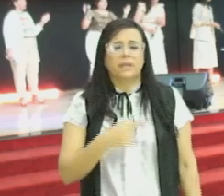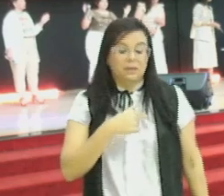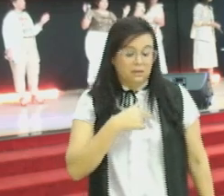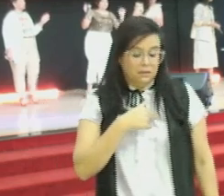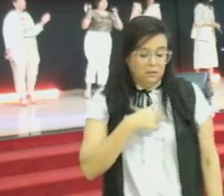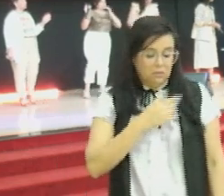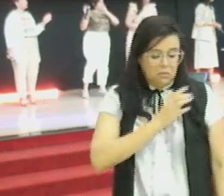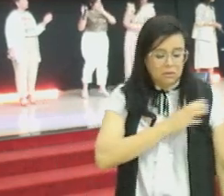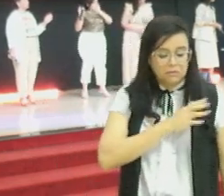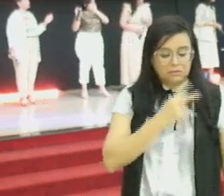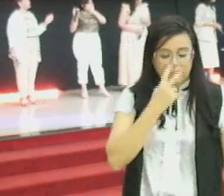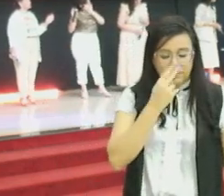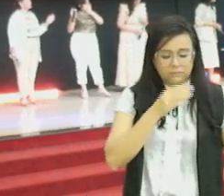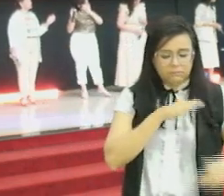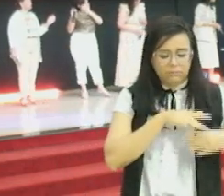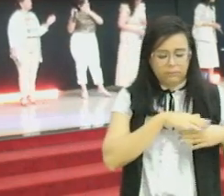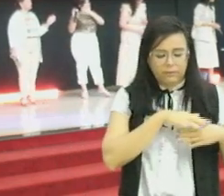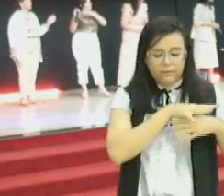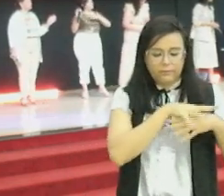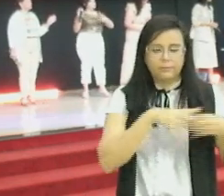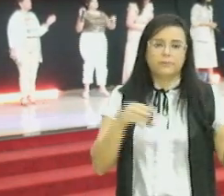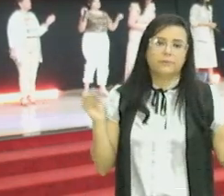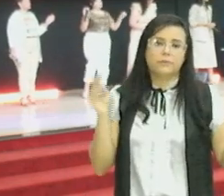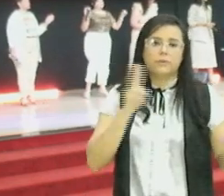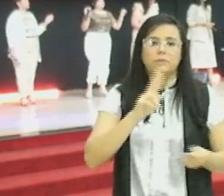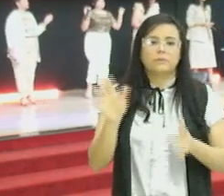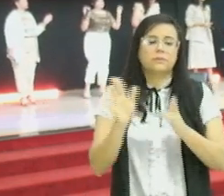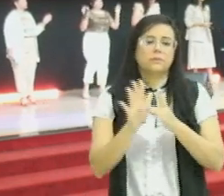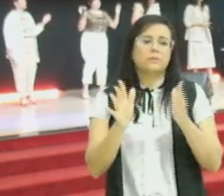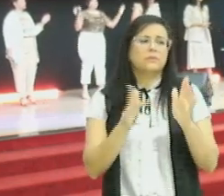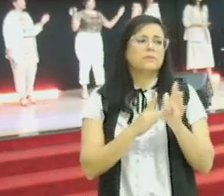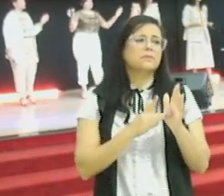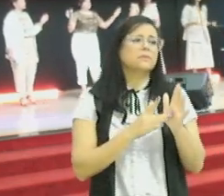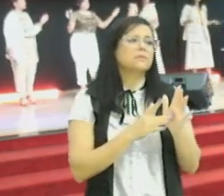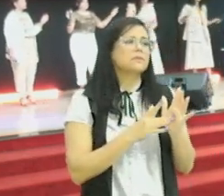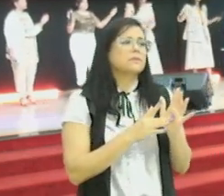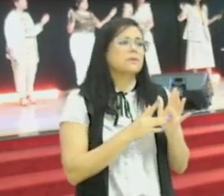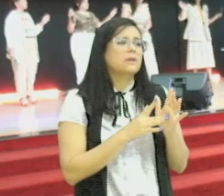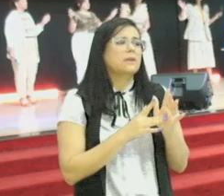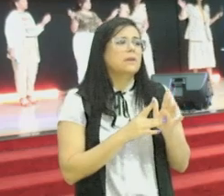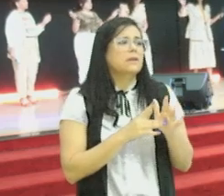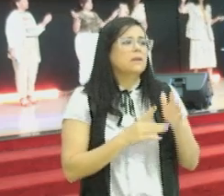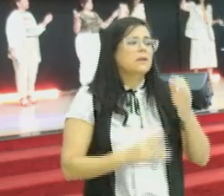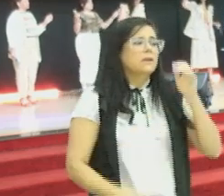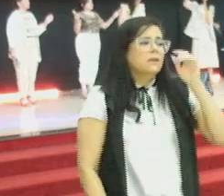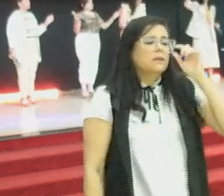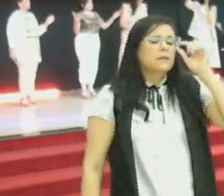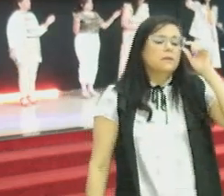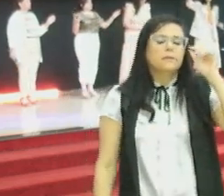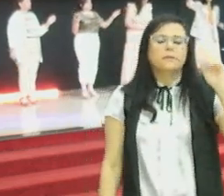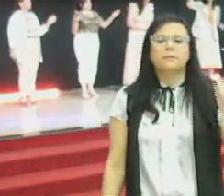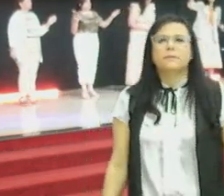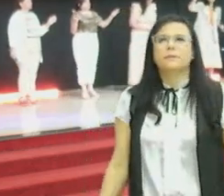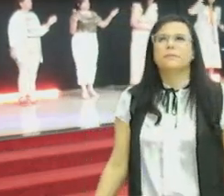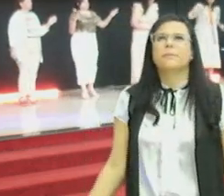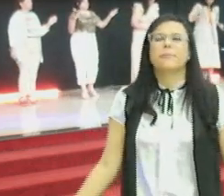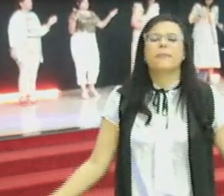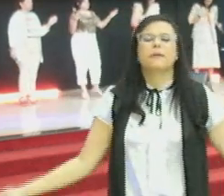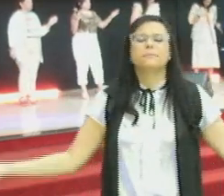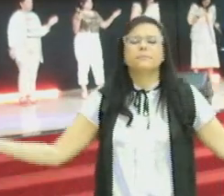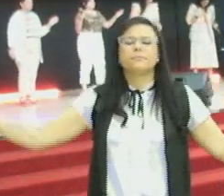curadas. Em nome de Jesus. Em nome de Jesus. Passa o bálsamo do teu Espírito aqui,